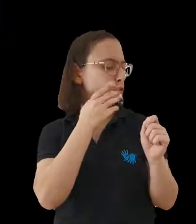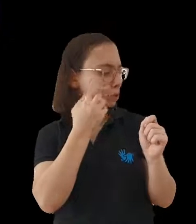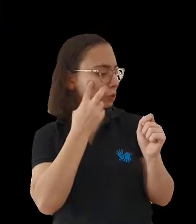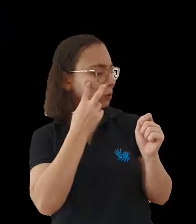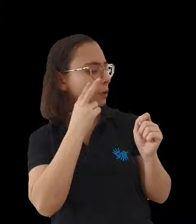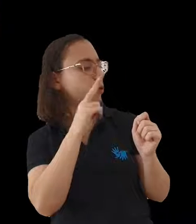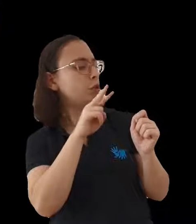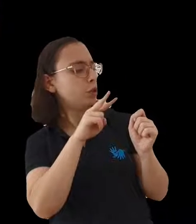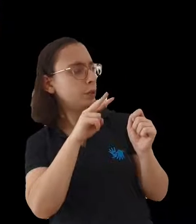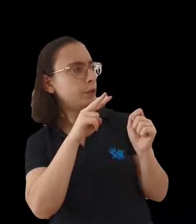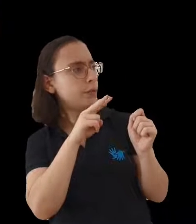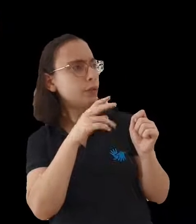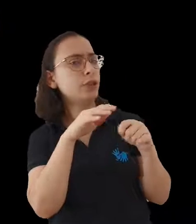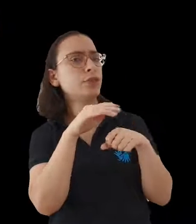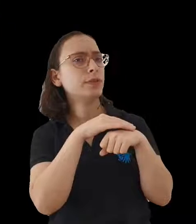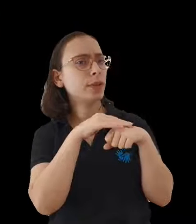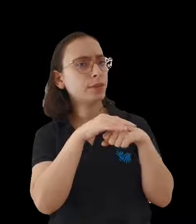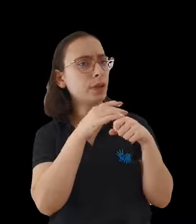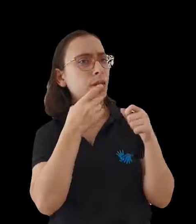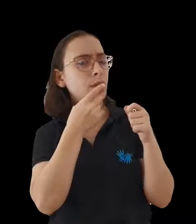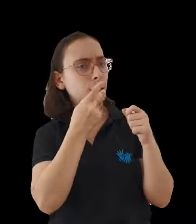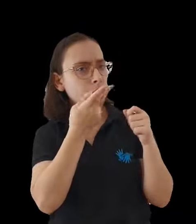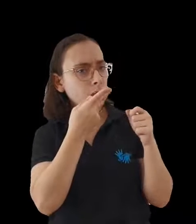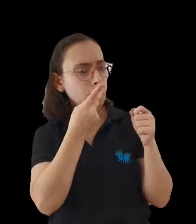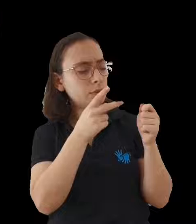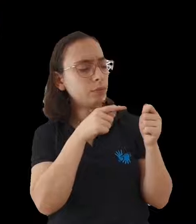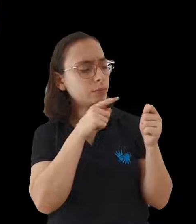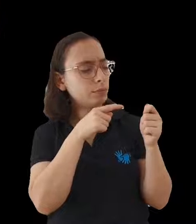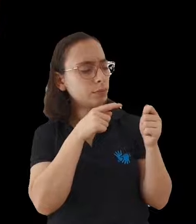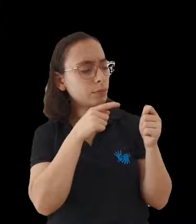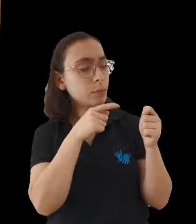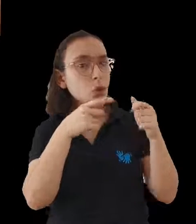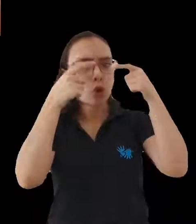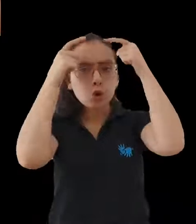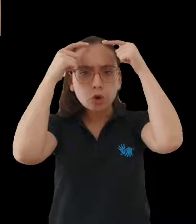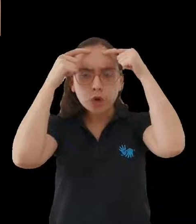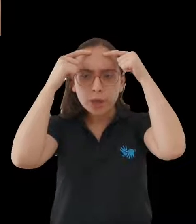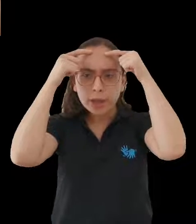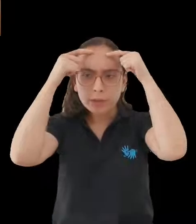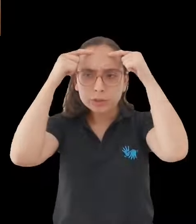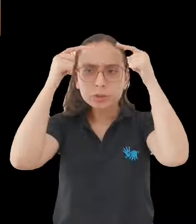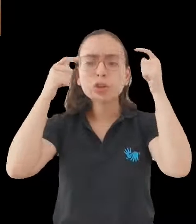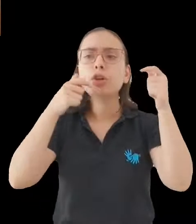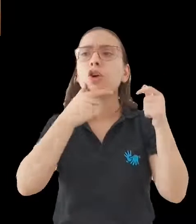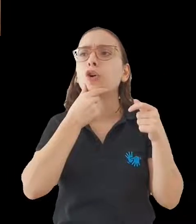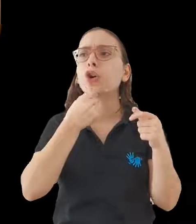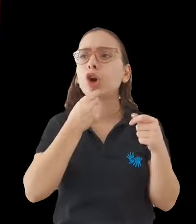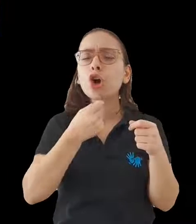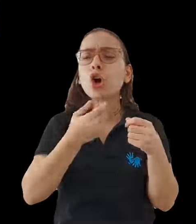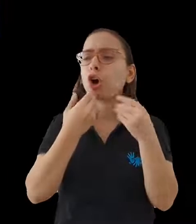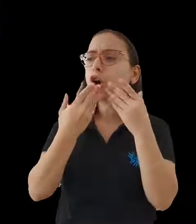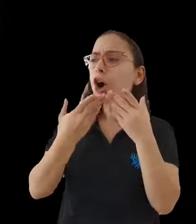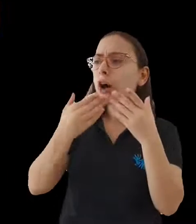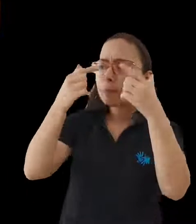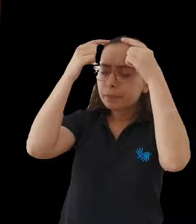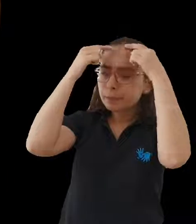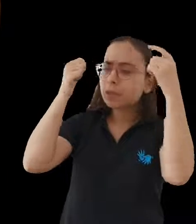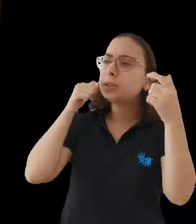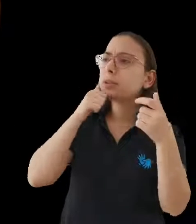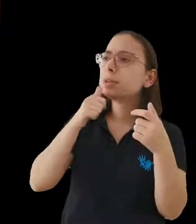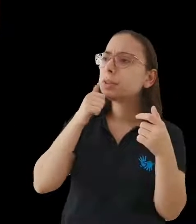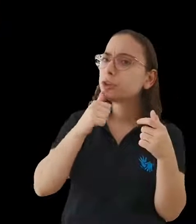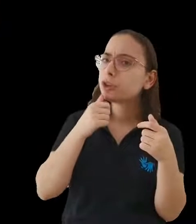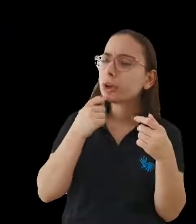está falando, certo? Então, o rei disse assim: ó, princesa, olha para o